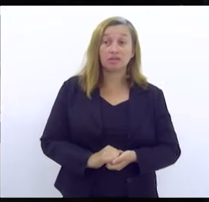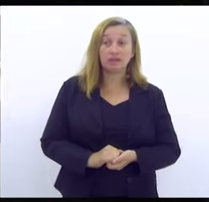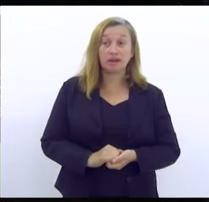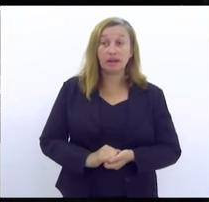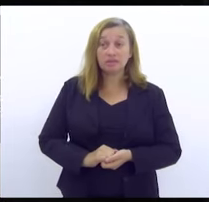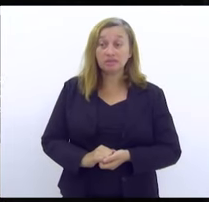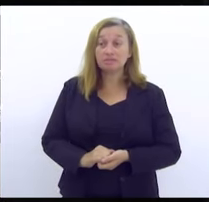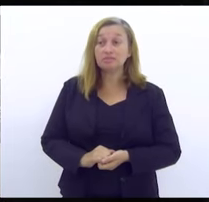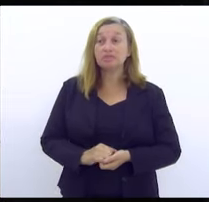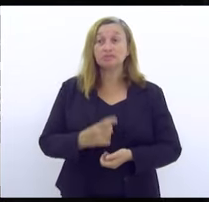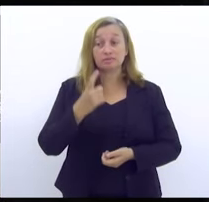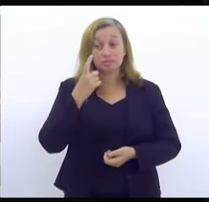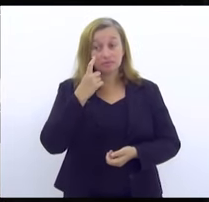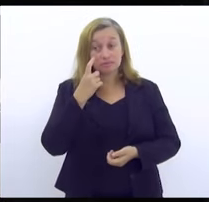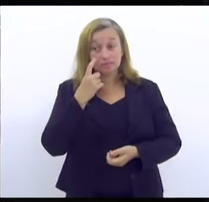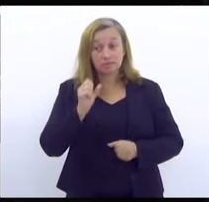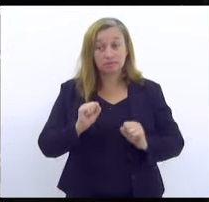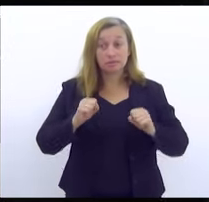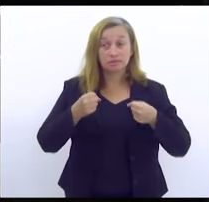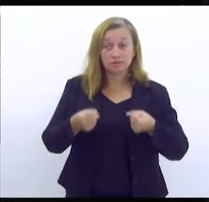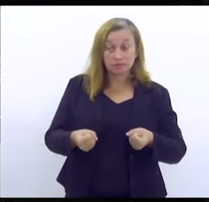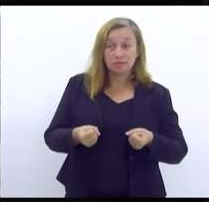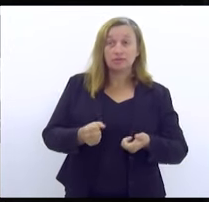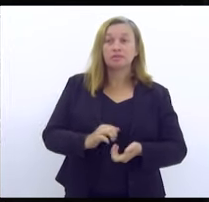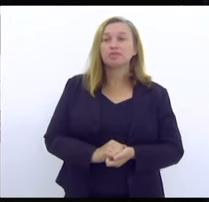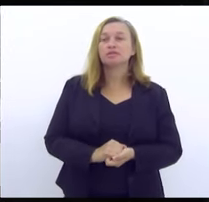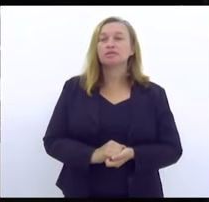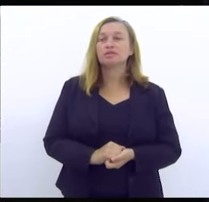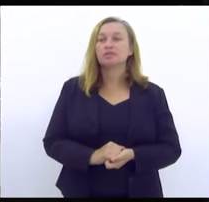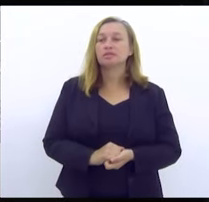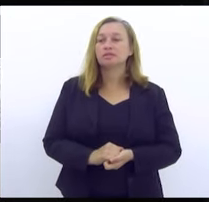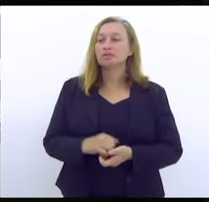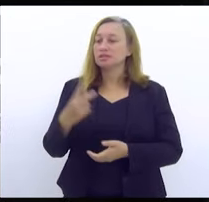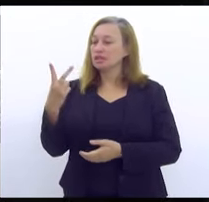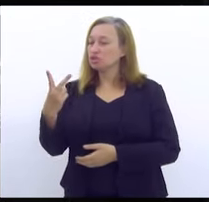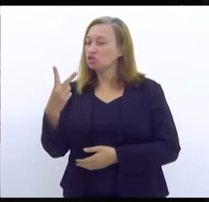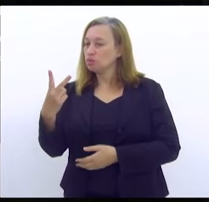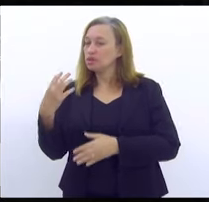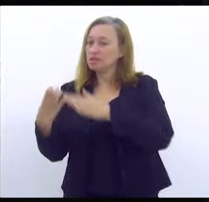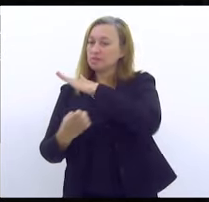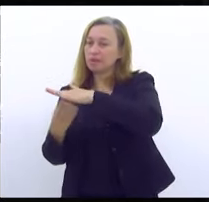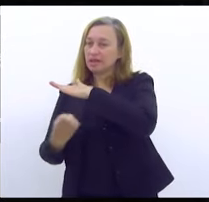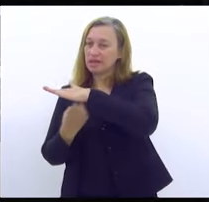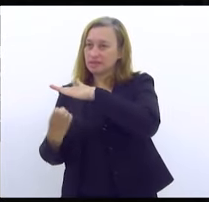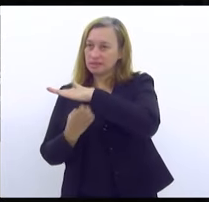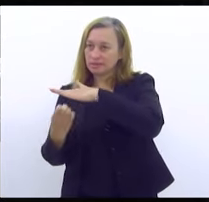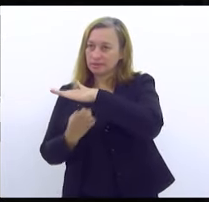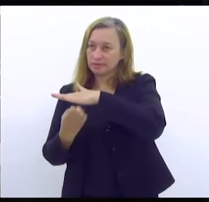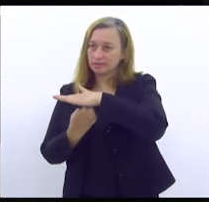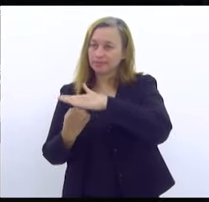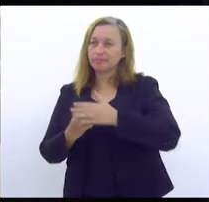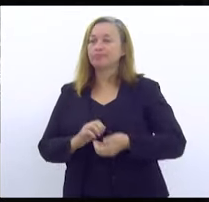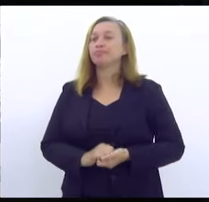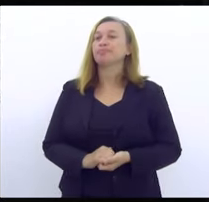exposição da Enel e vimos a exposição da Light. Exposições essas que